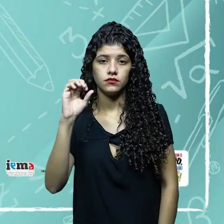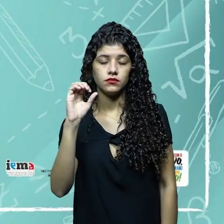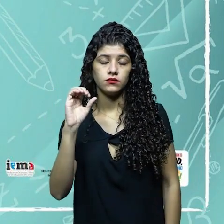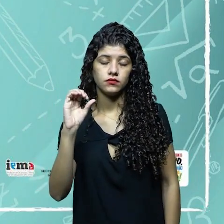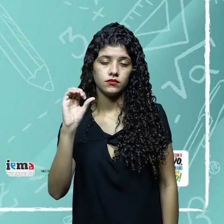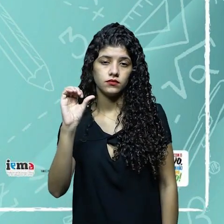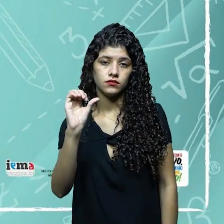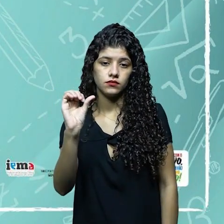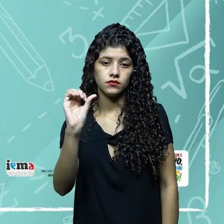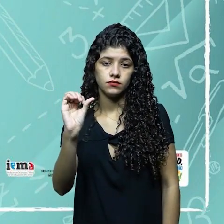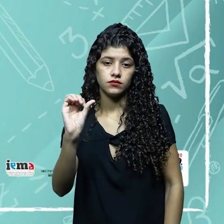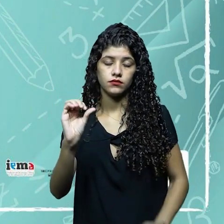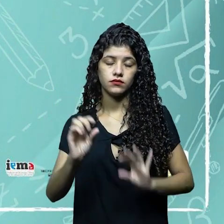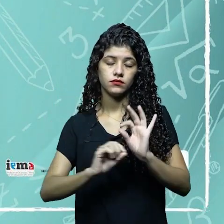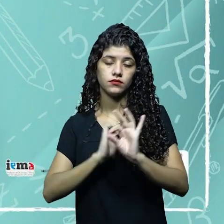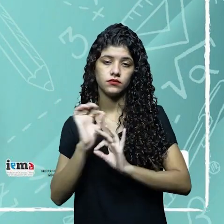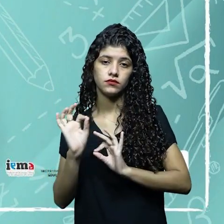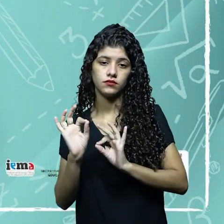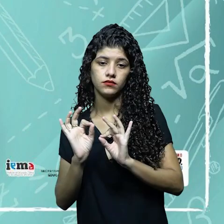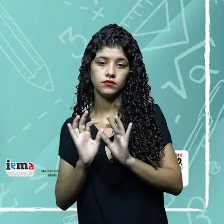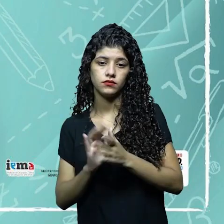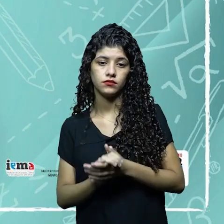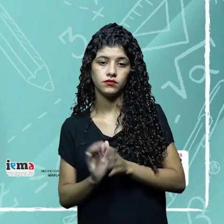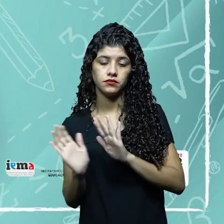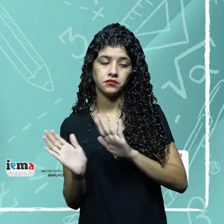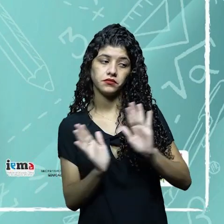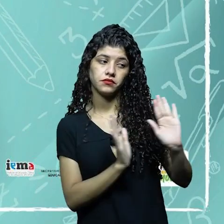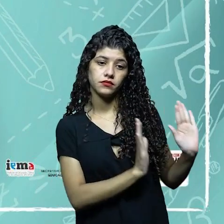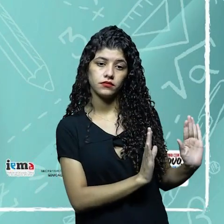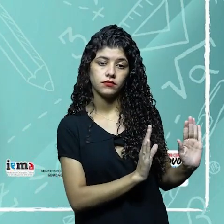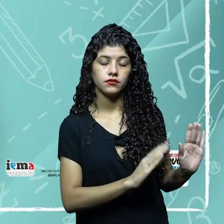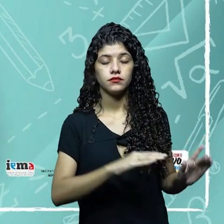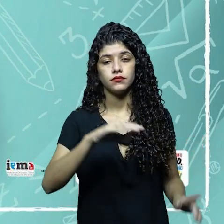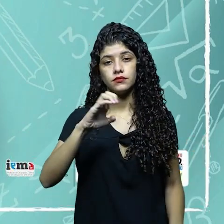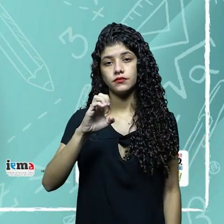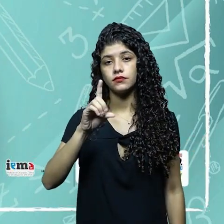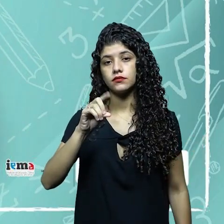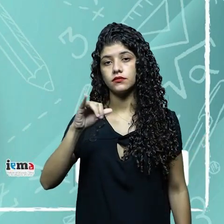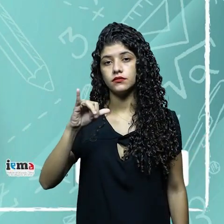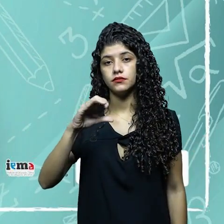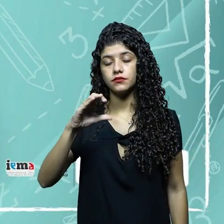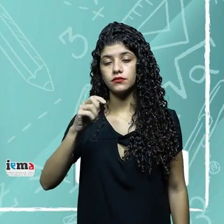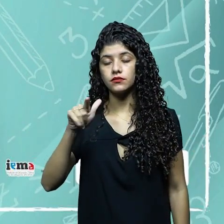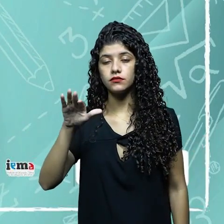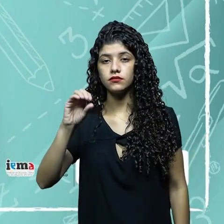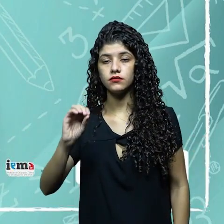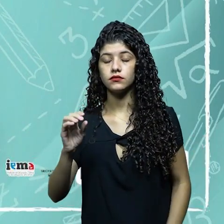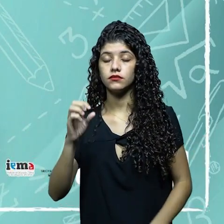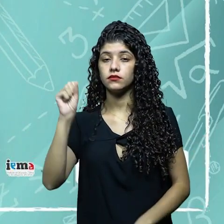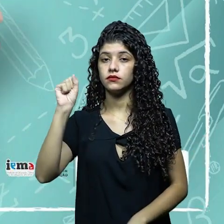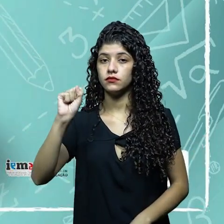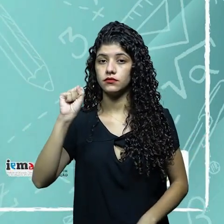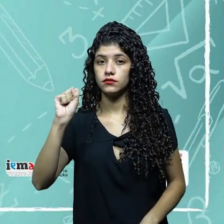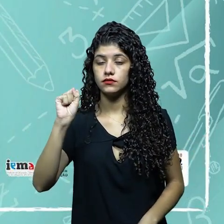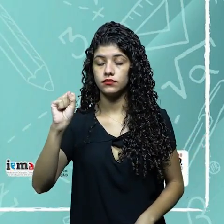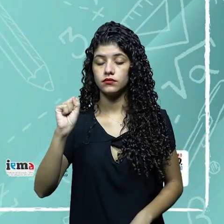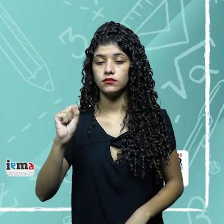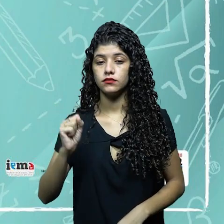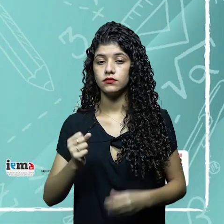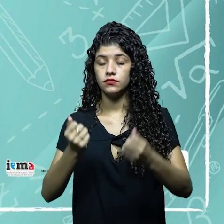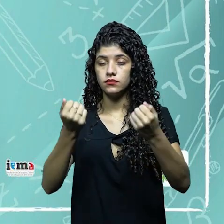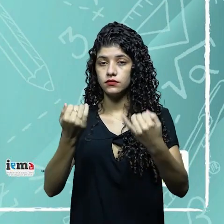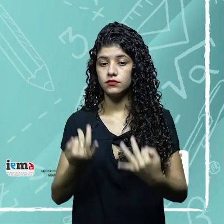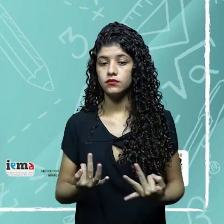8 porque o texto ele é mais considerado do menu de edição, tá? Mas esses 8